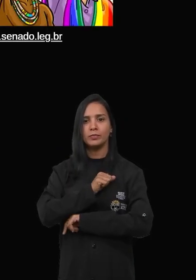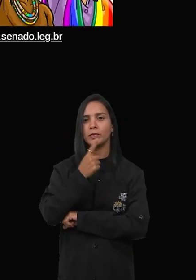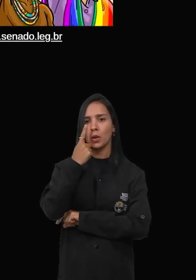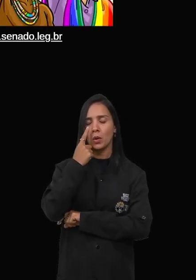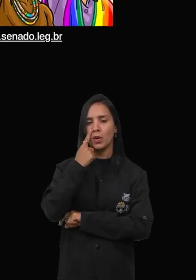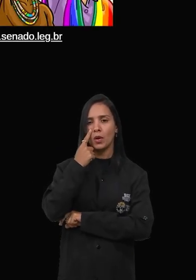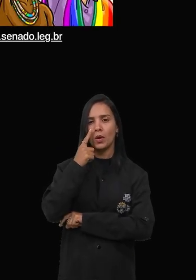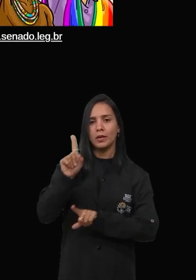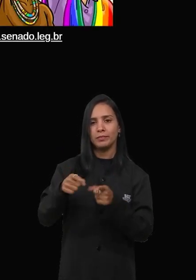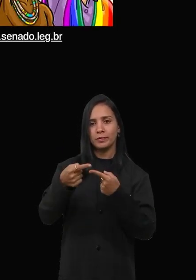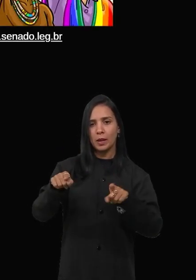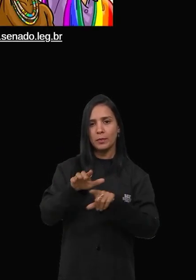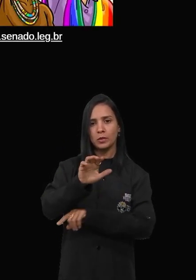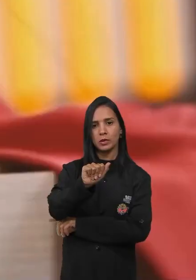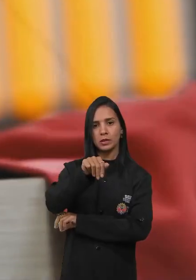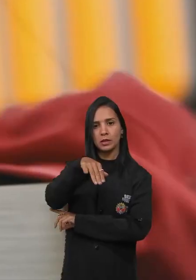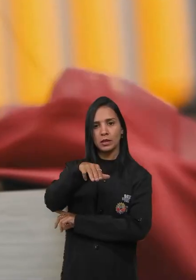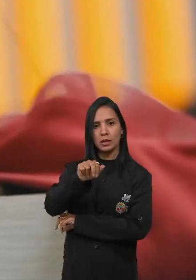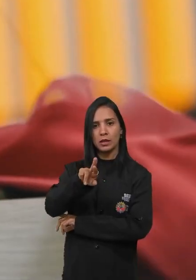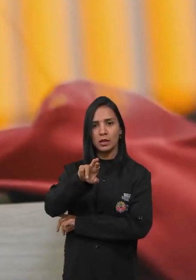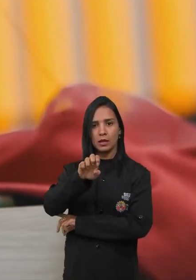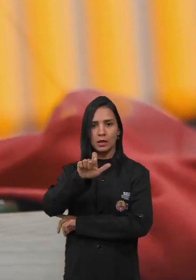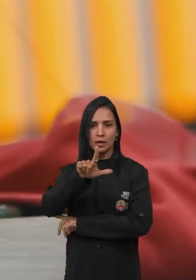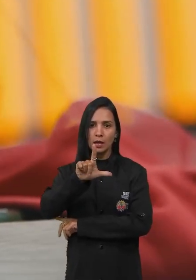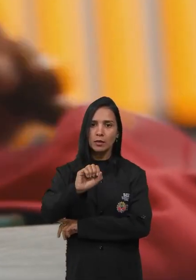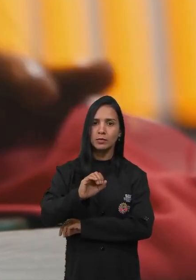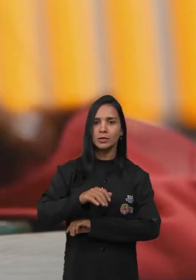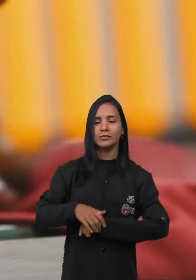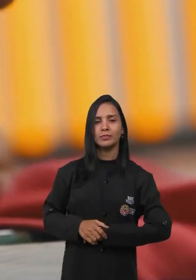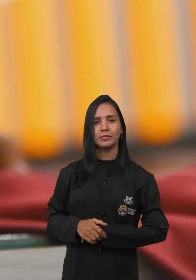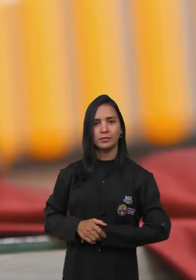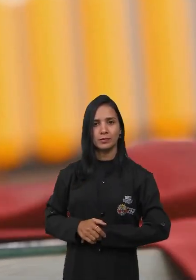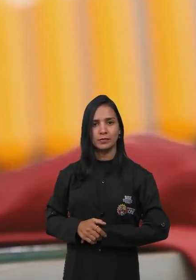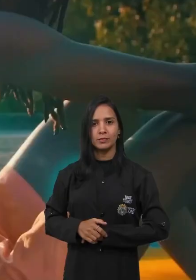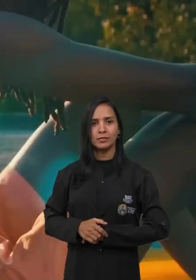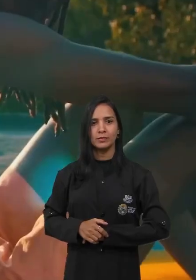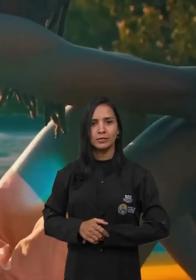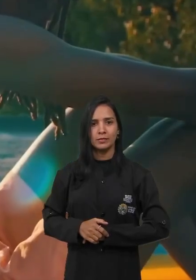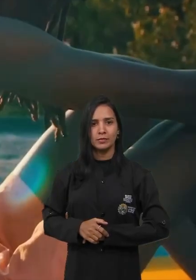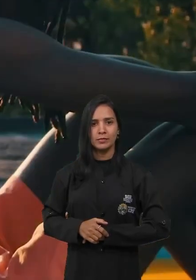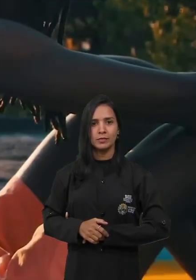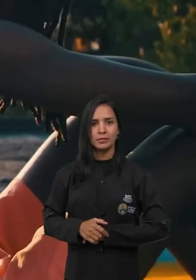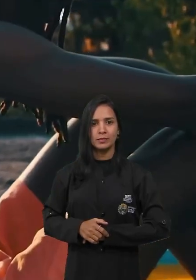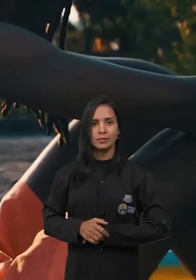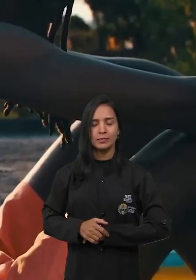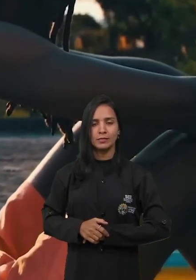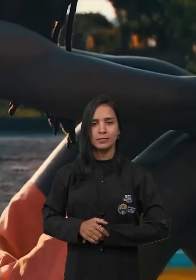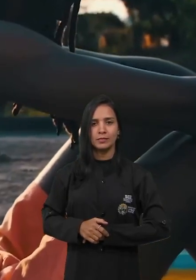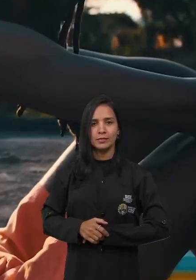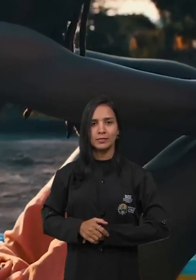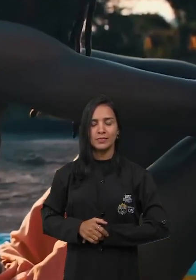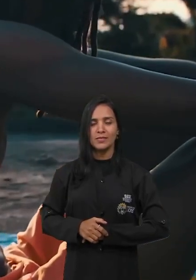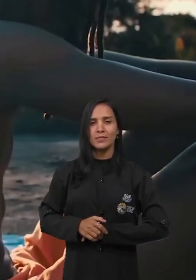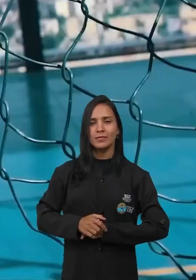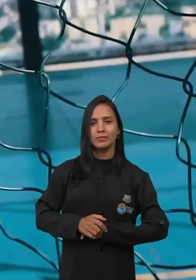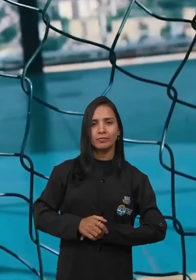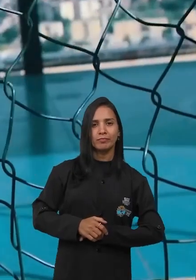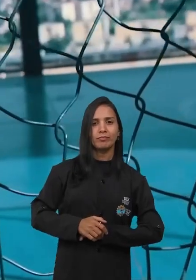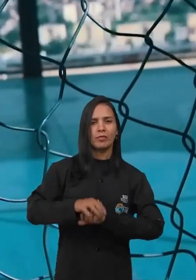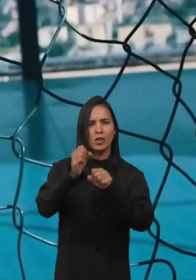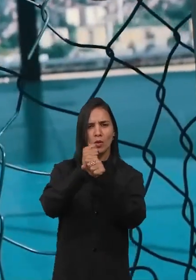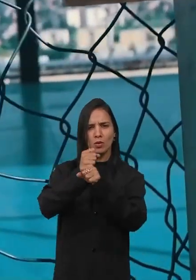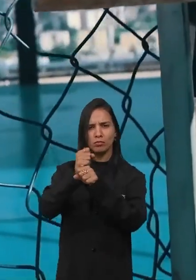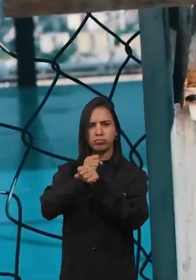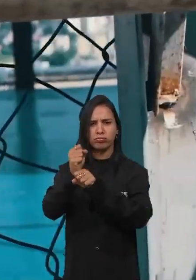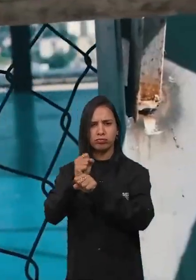chamada Amarelo. Anda do meu lado, e assim já não posso sofrer no ano